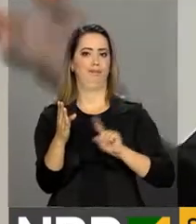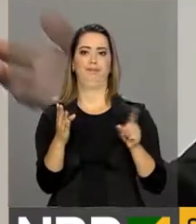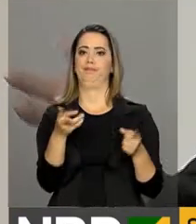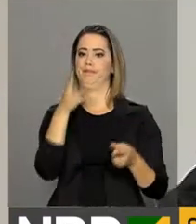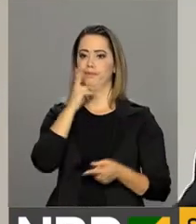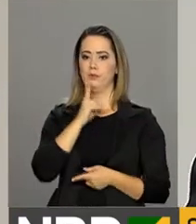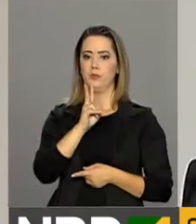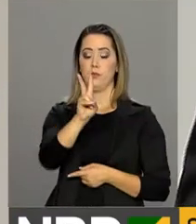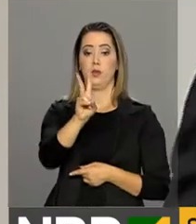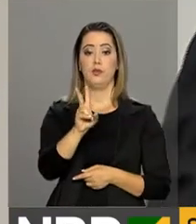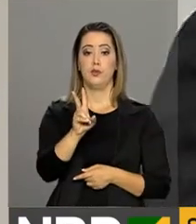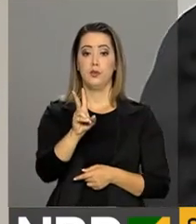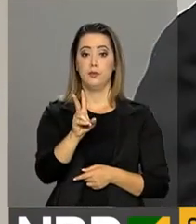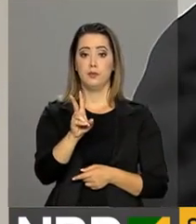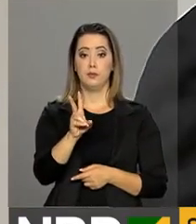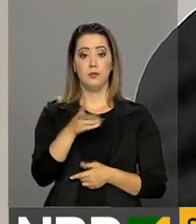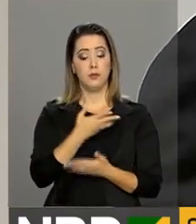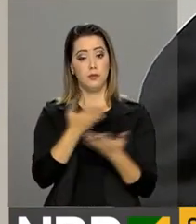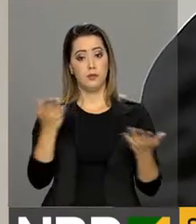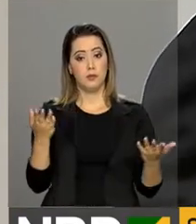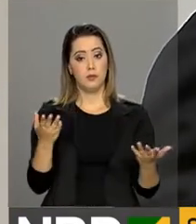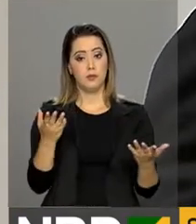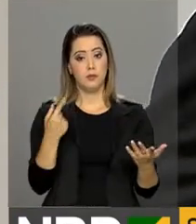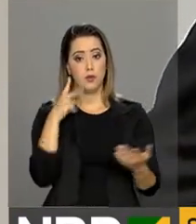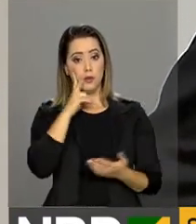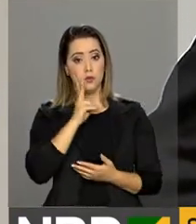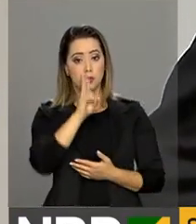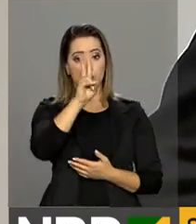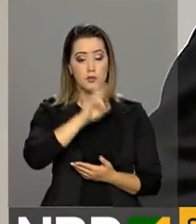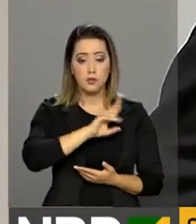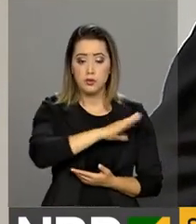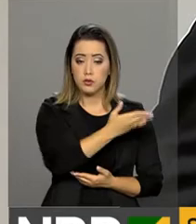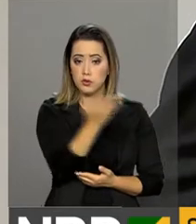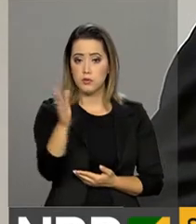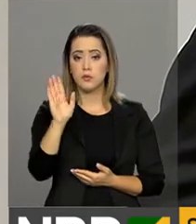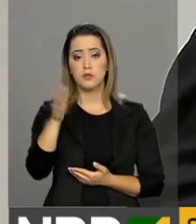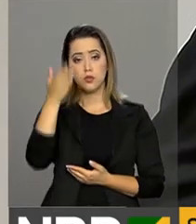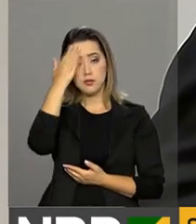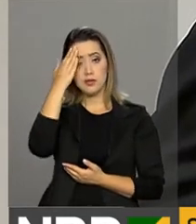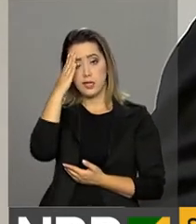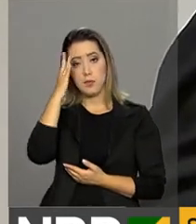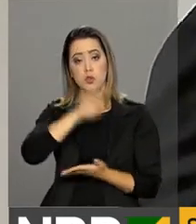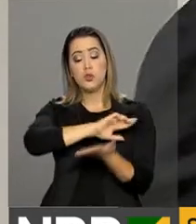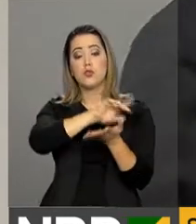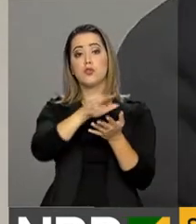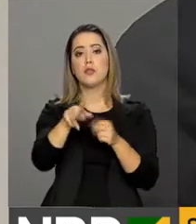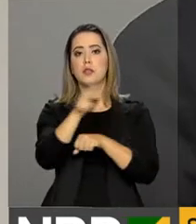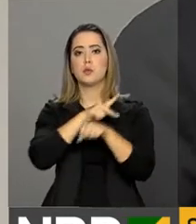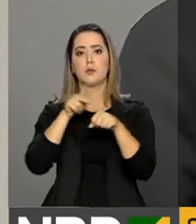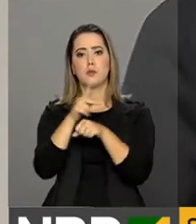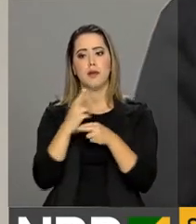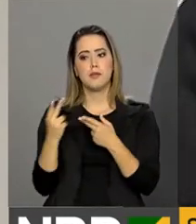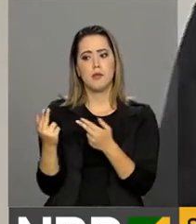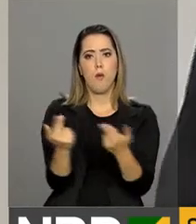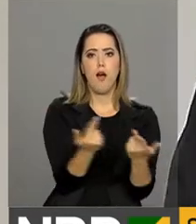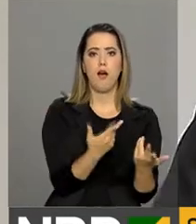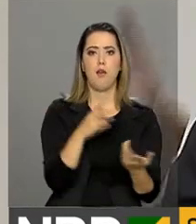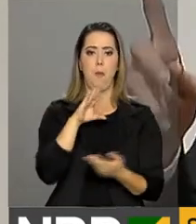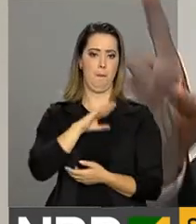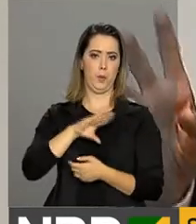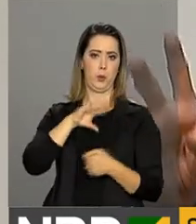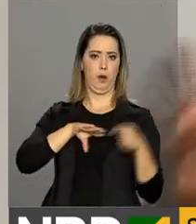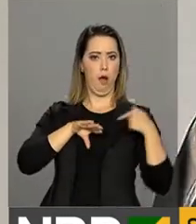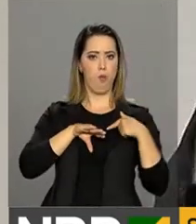pelos gestos e fizeram a cabeça que muitos países fizeram em portugal se fez isso em portugal